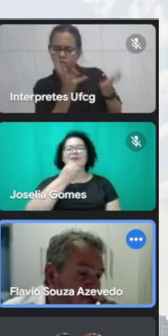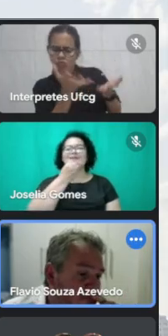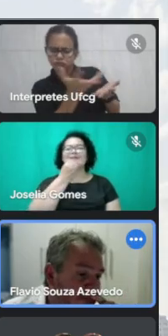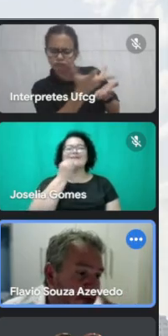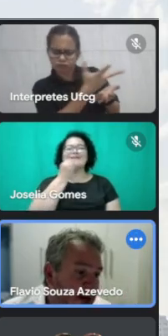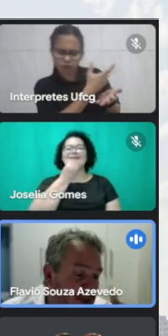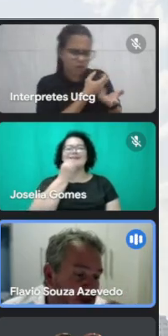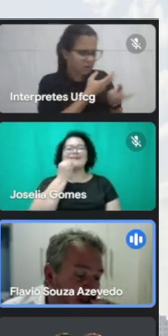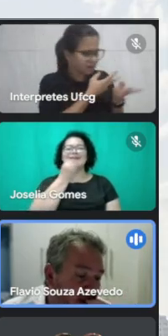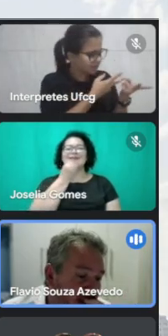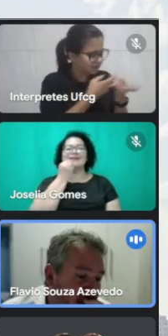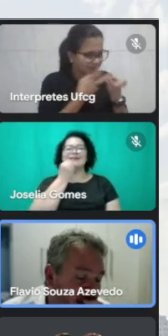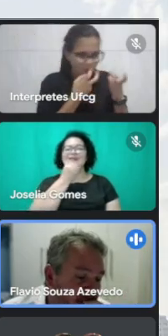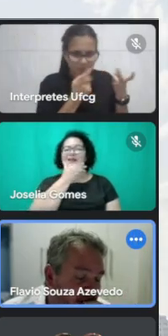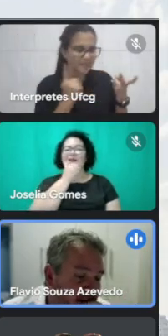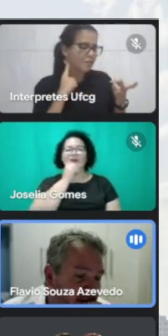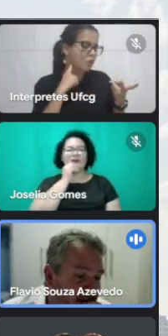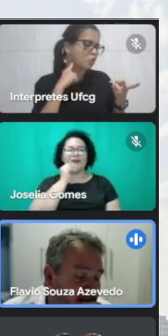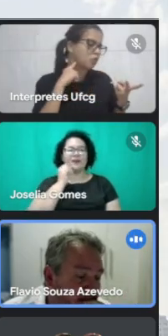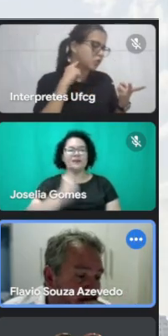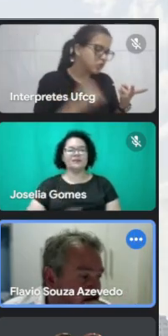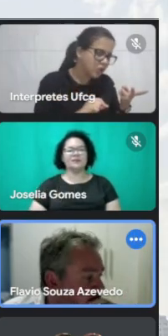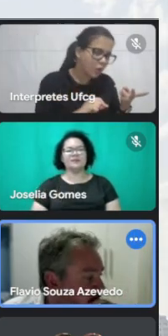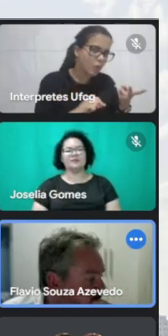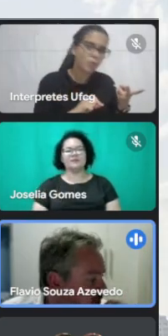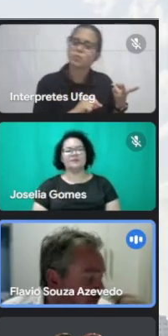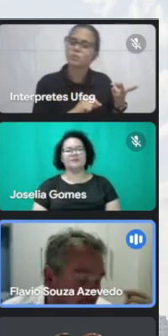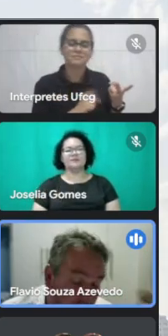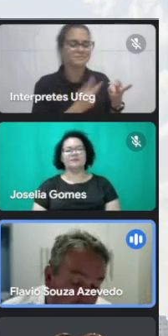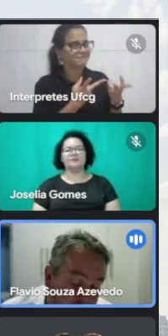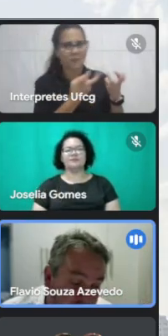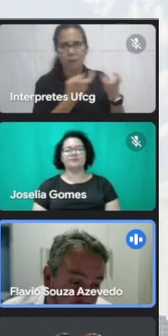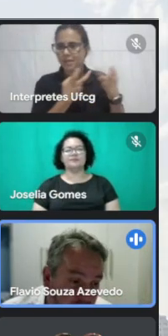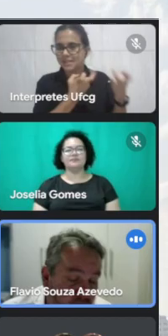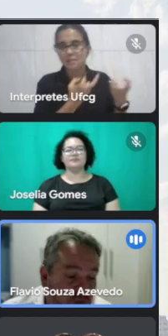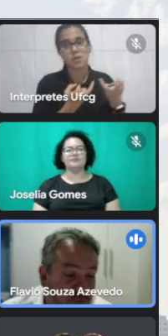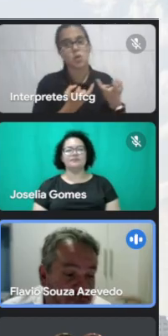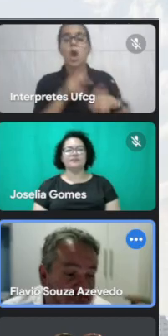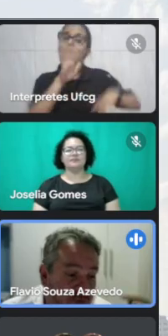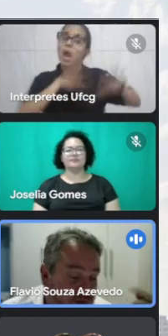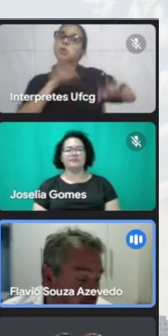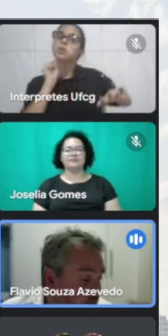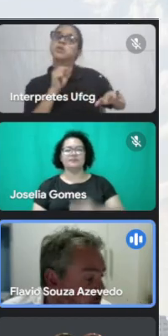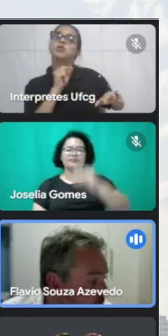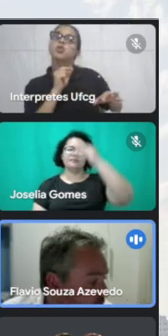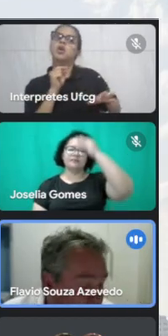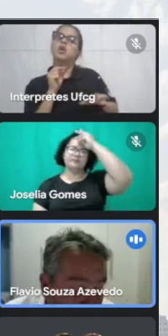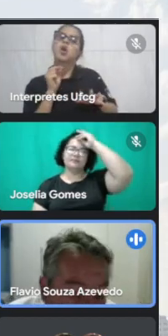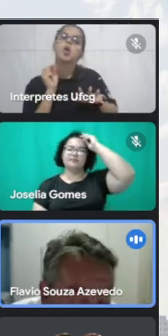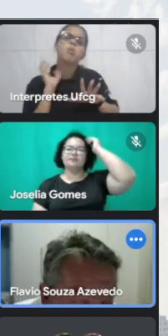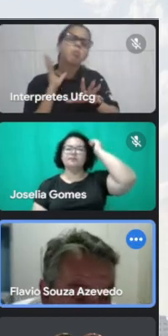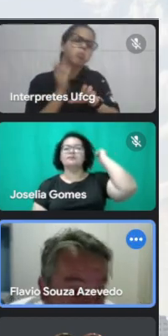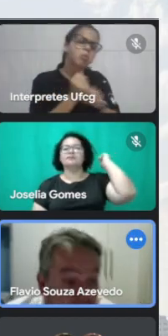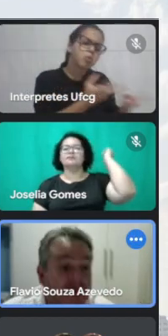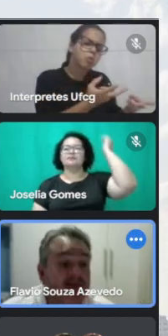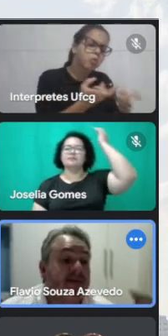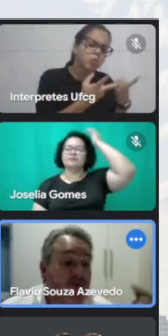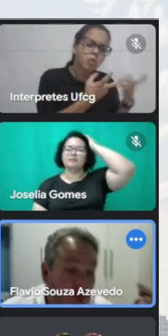lixão, porque tinha um lixão enterrado, para você ver, né? Ou foi mal feita, ou fizeram poucos